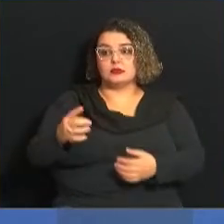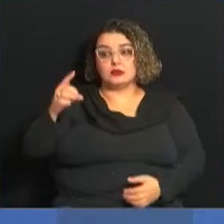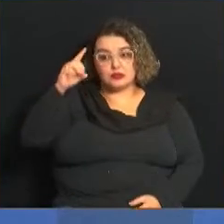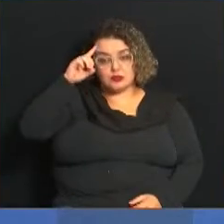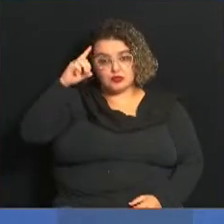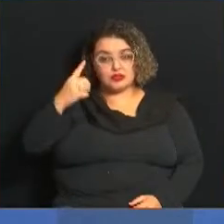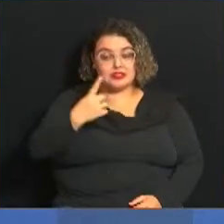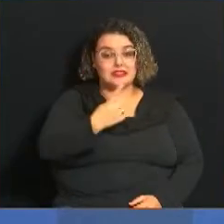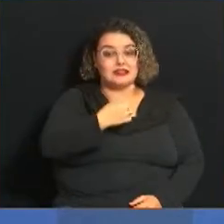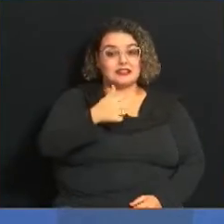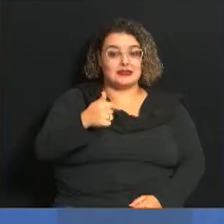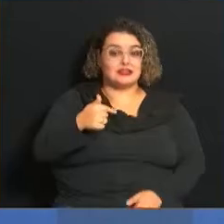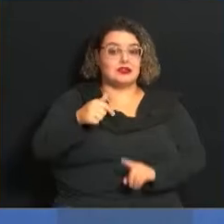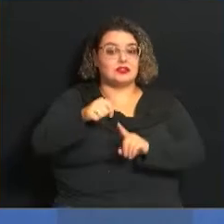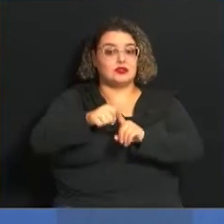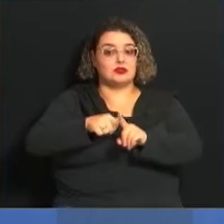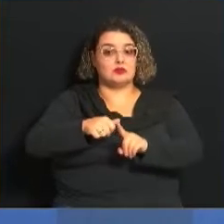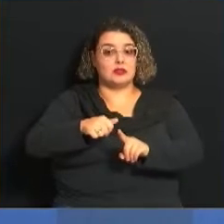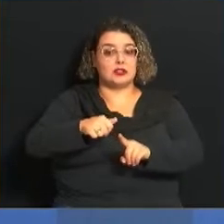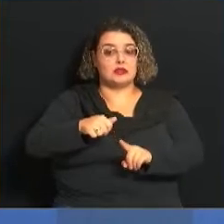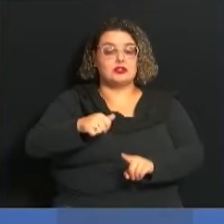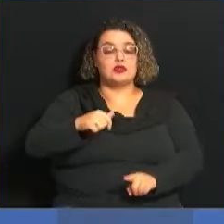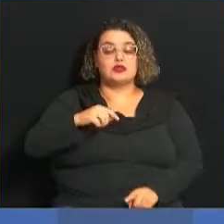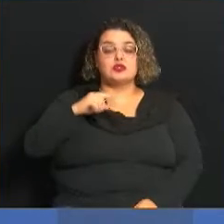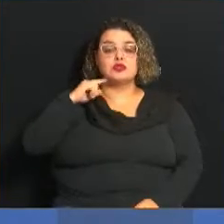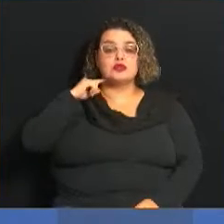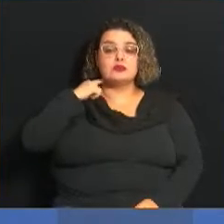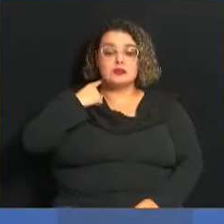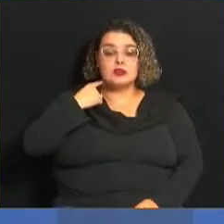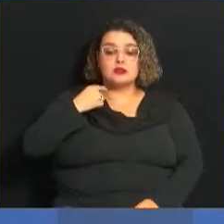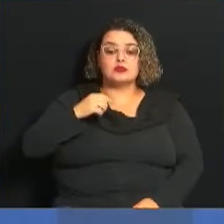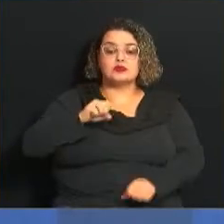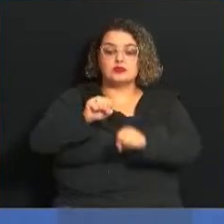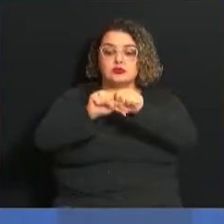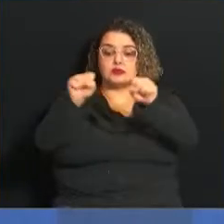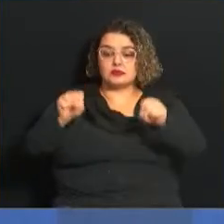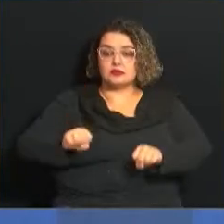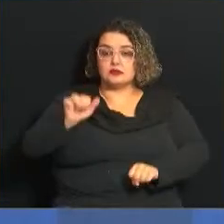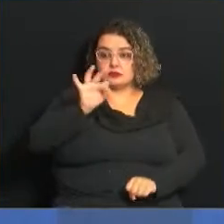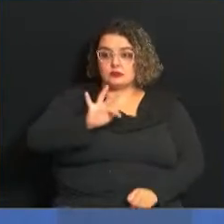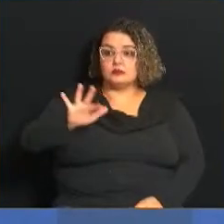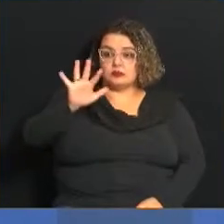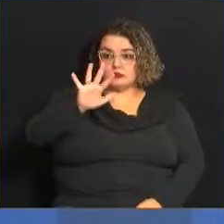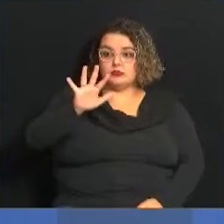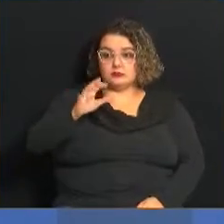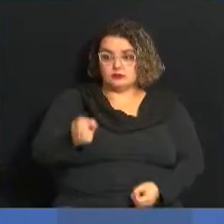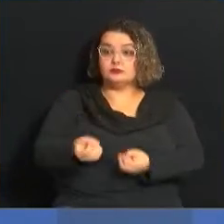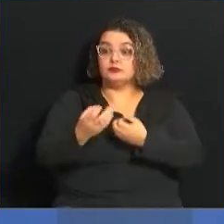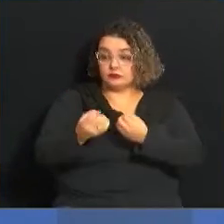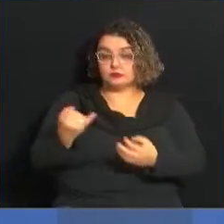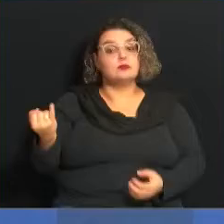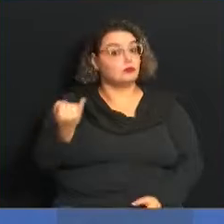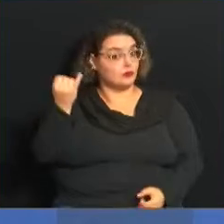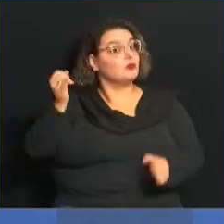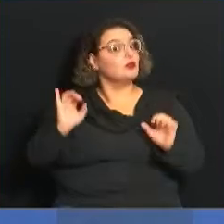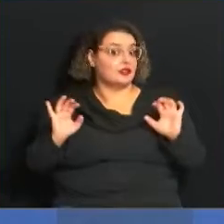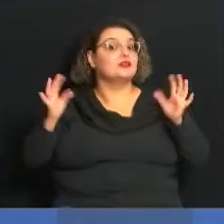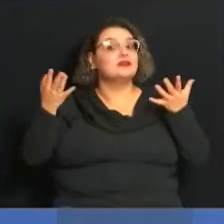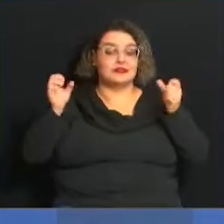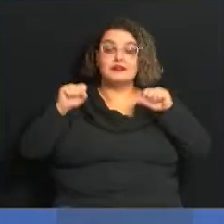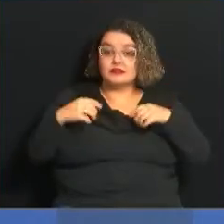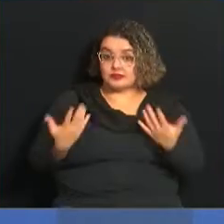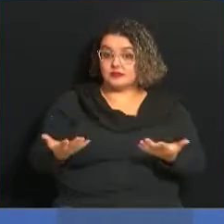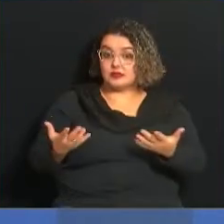17 de maio no Sistema Federal. Então, esses dados que nós apontamos aí, que é importante sim comemorar, são dados no